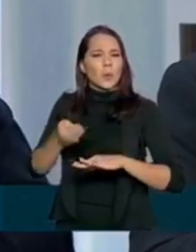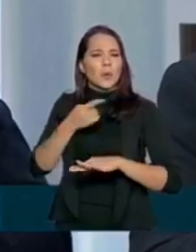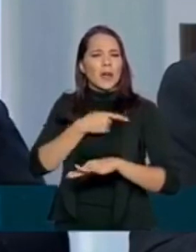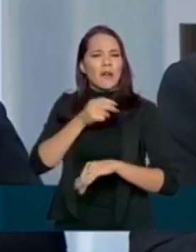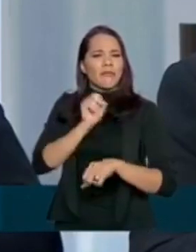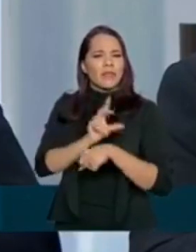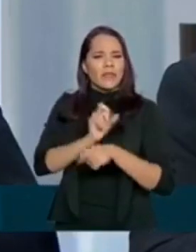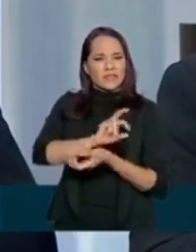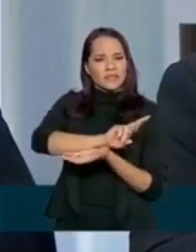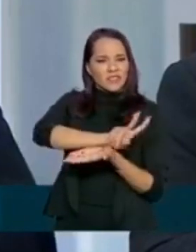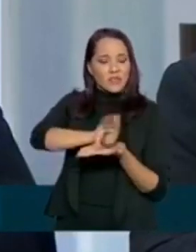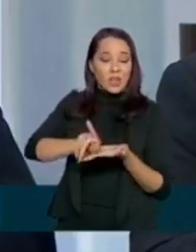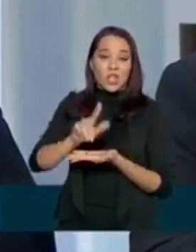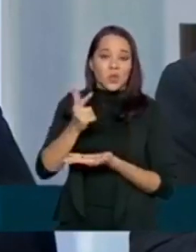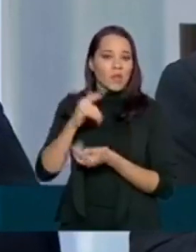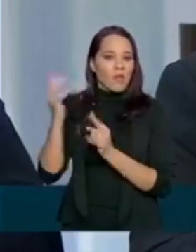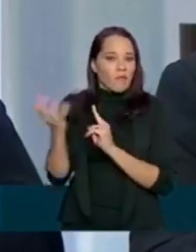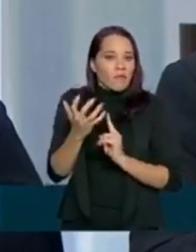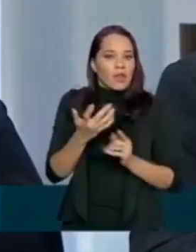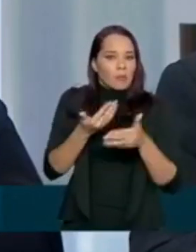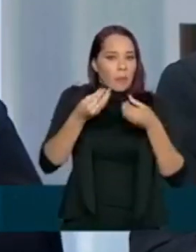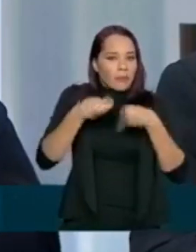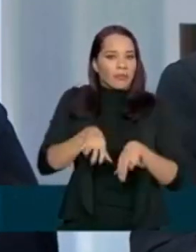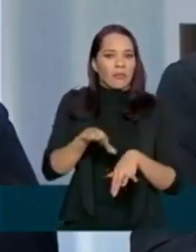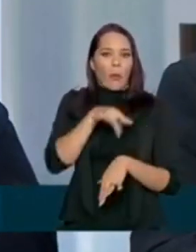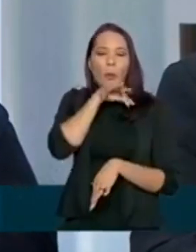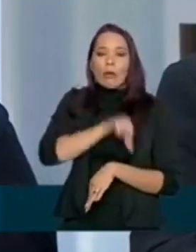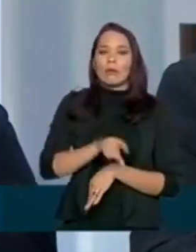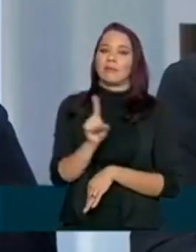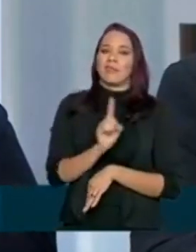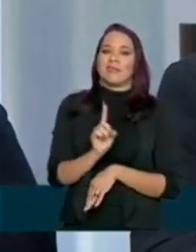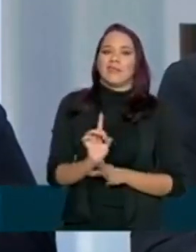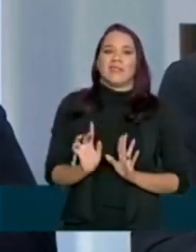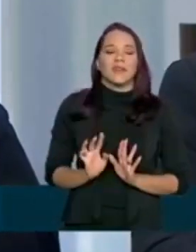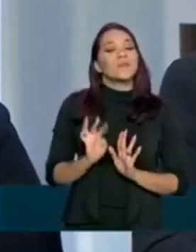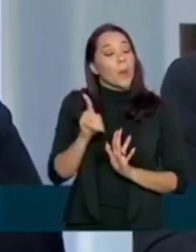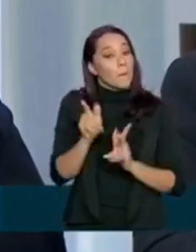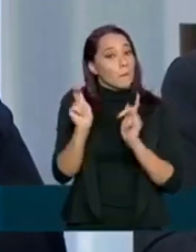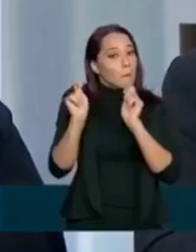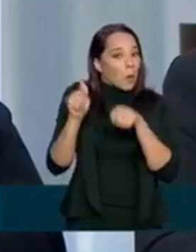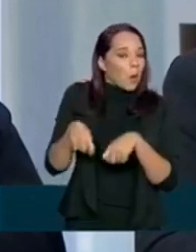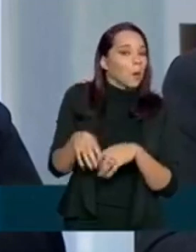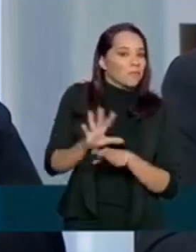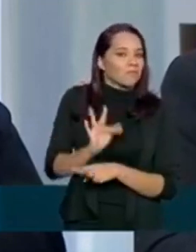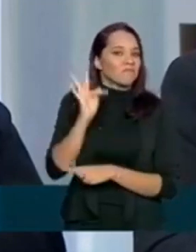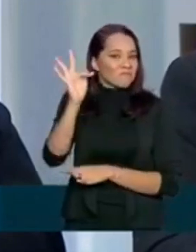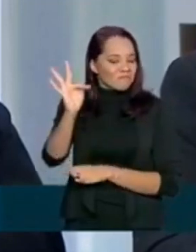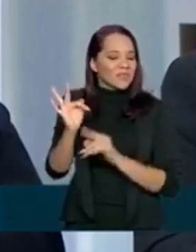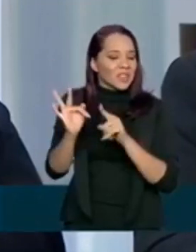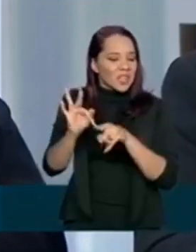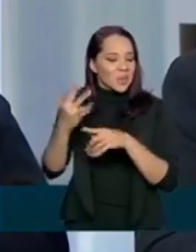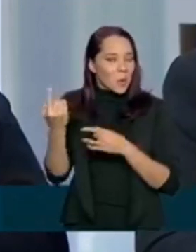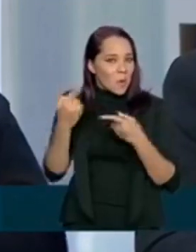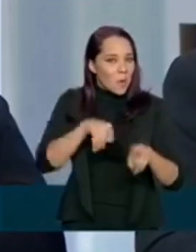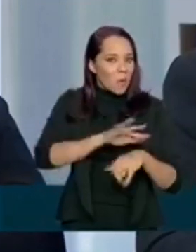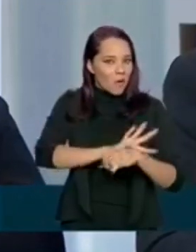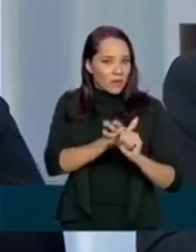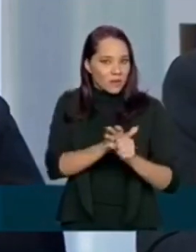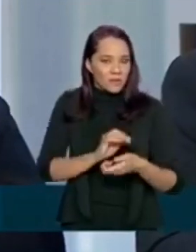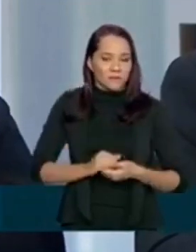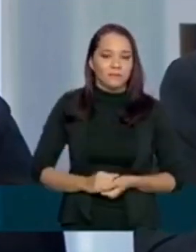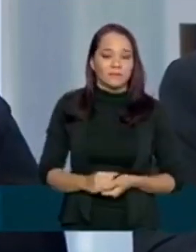e etc e não tem nenhum efeito colateral então é uma possibilidade de que ele funcione no combate ao convite